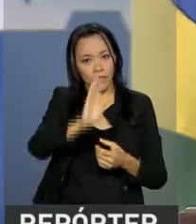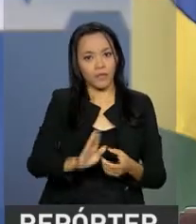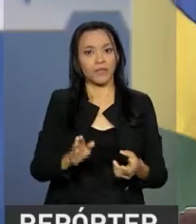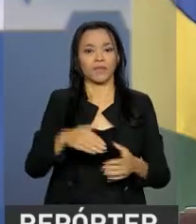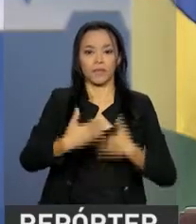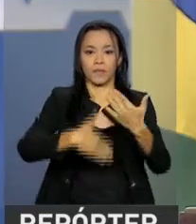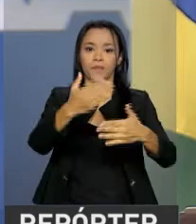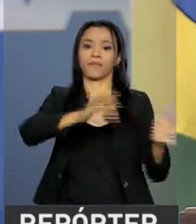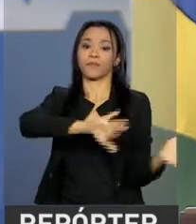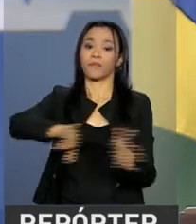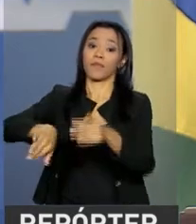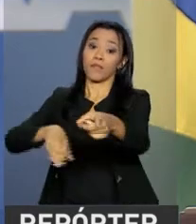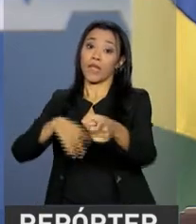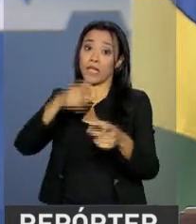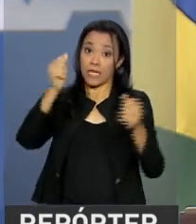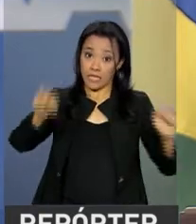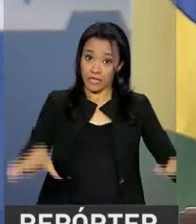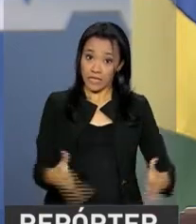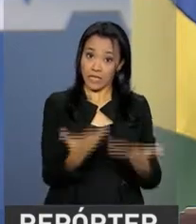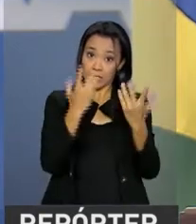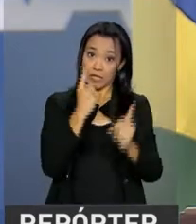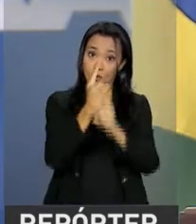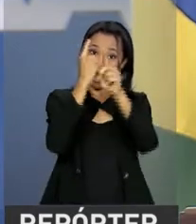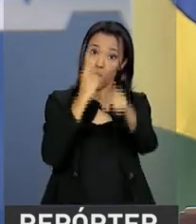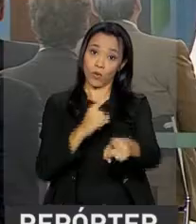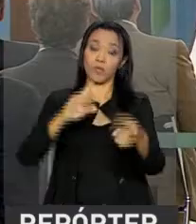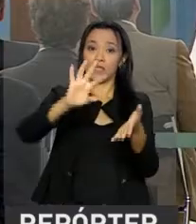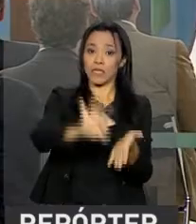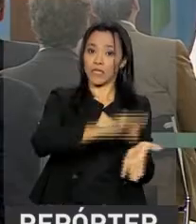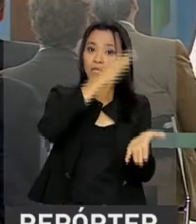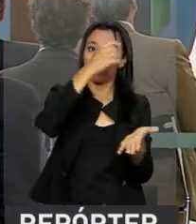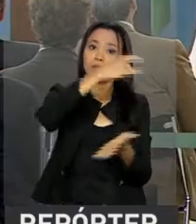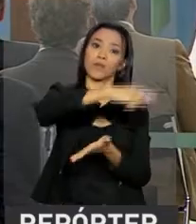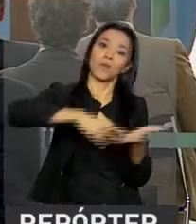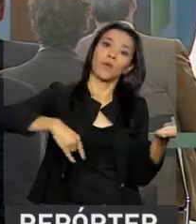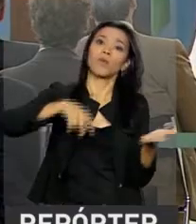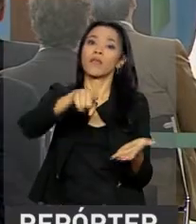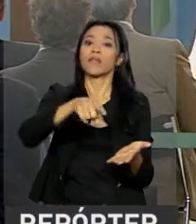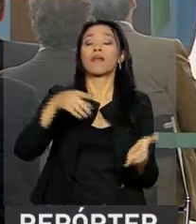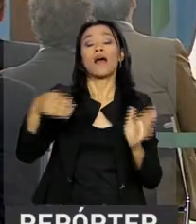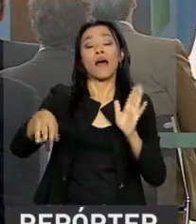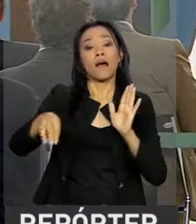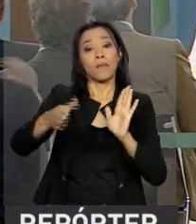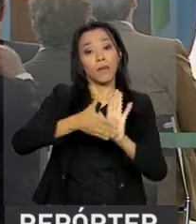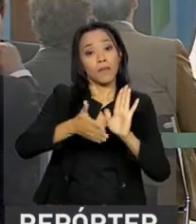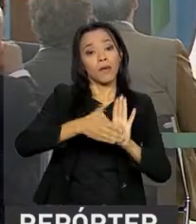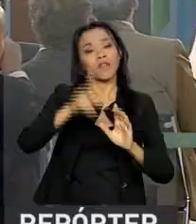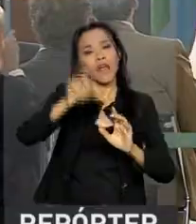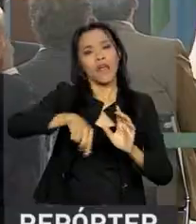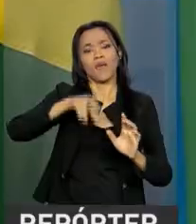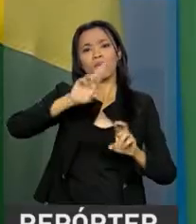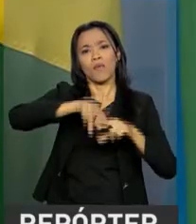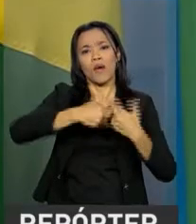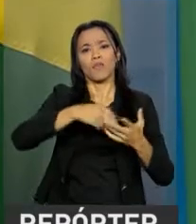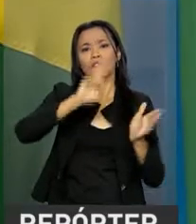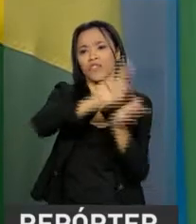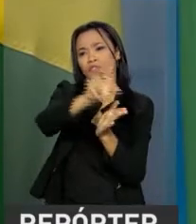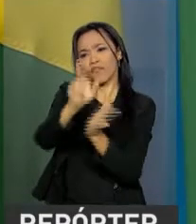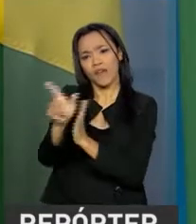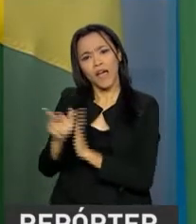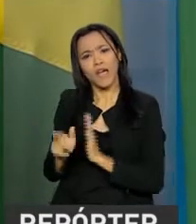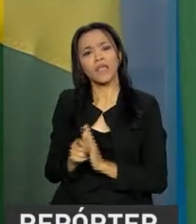de assinatura do acordo o presidente michel temer disse que a medida faz parte de um conjunto de iniciativas que o governo